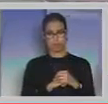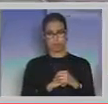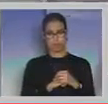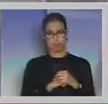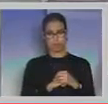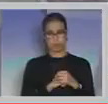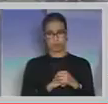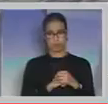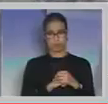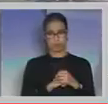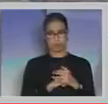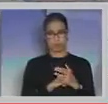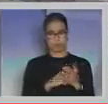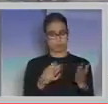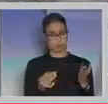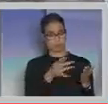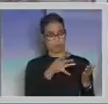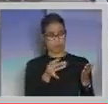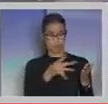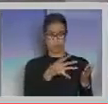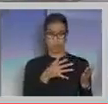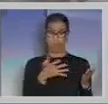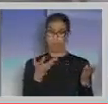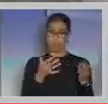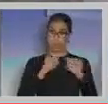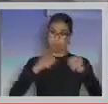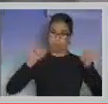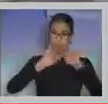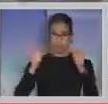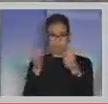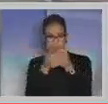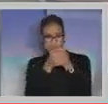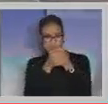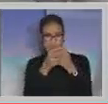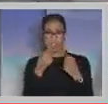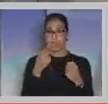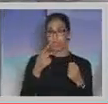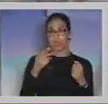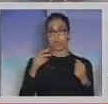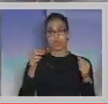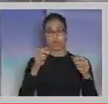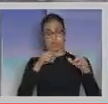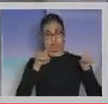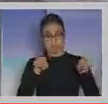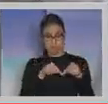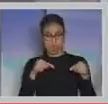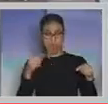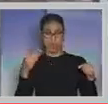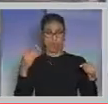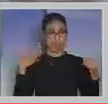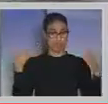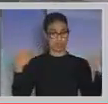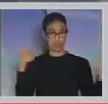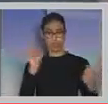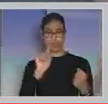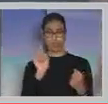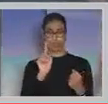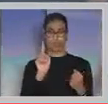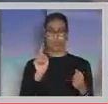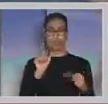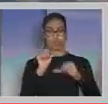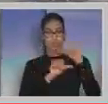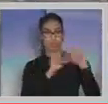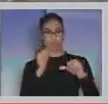pretende aqui fazer algum tipo de propaganda subliminar justificando que a sala de lazer Então pode fechar mas não é sala de lazer